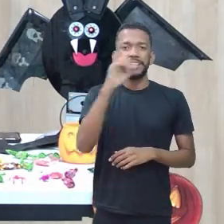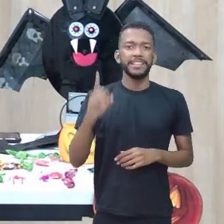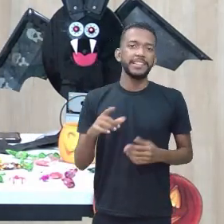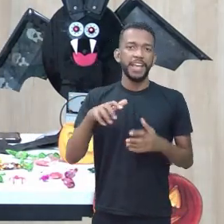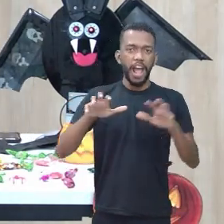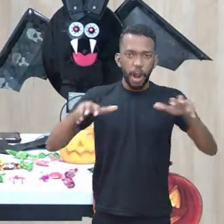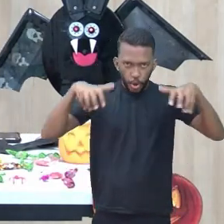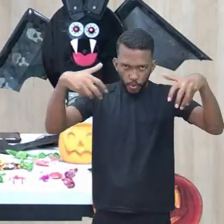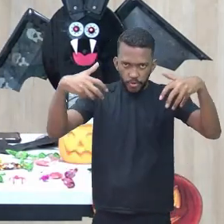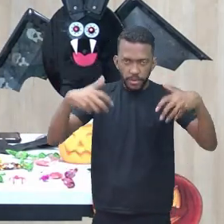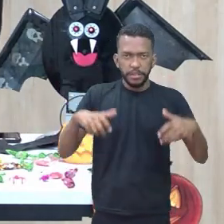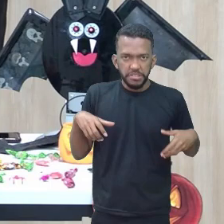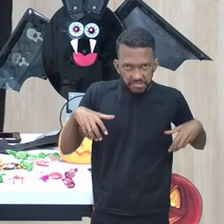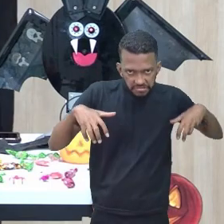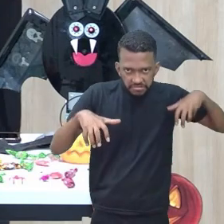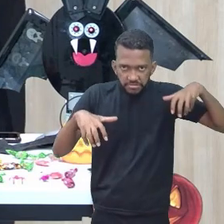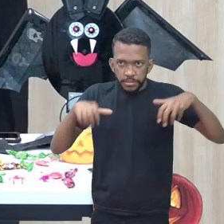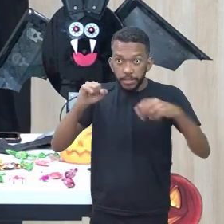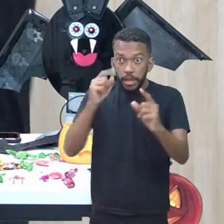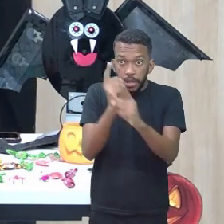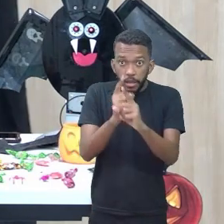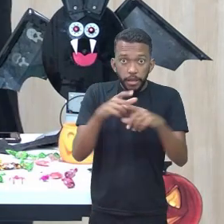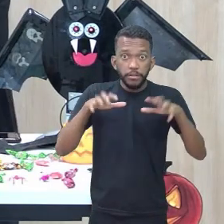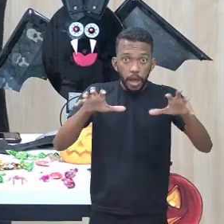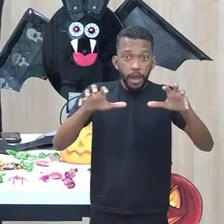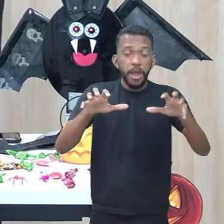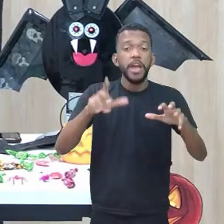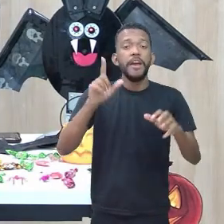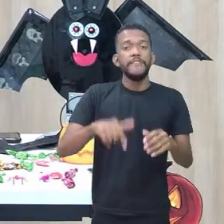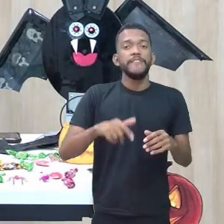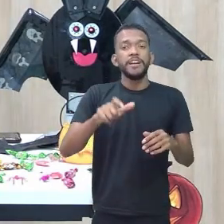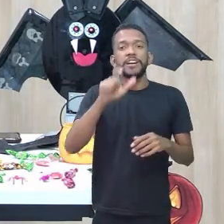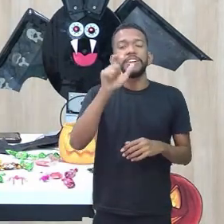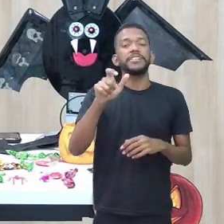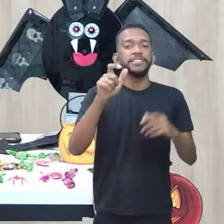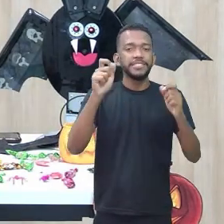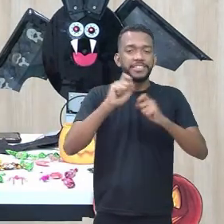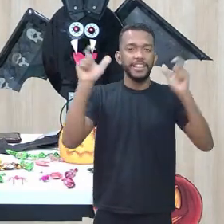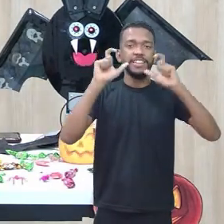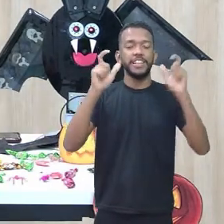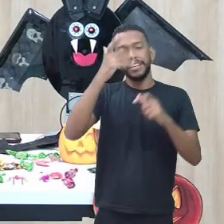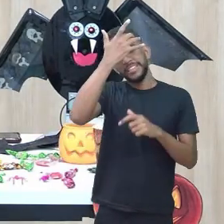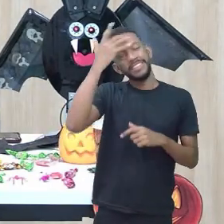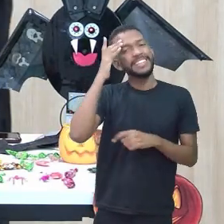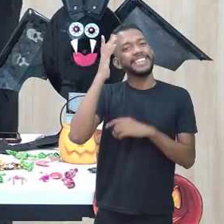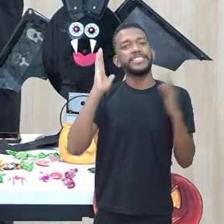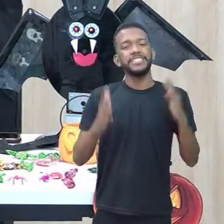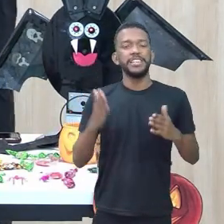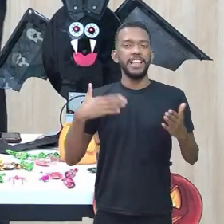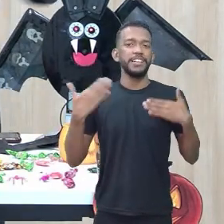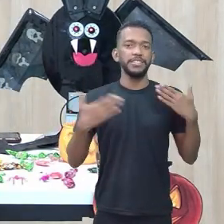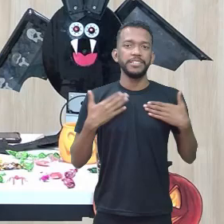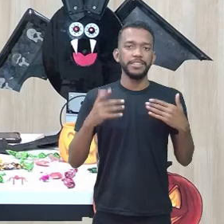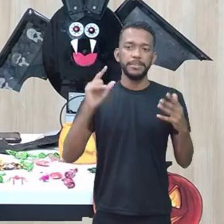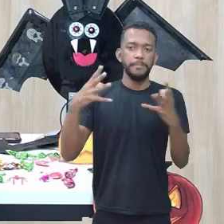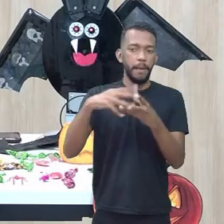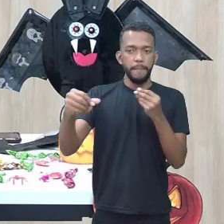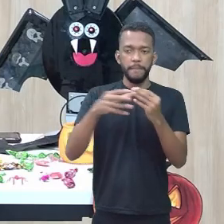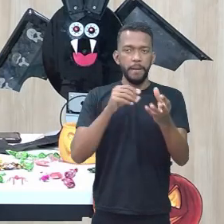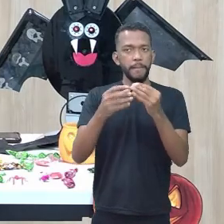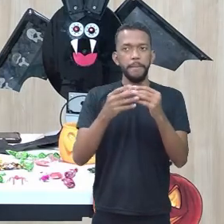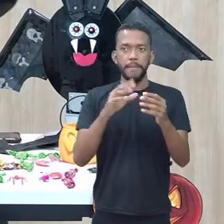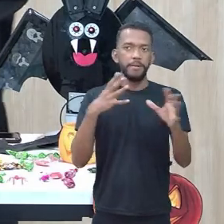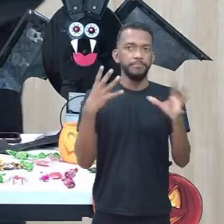Halloween, e por acaso se ela encontrar um espírito, ela demais, dá uma gritada ali, que aí o espírito também se assusta, e um assustado pelo outro, ninguém pega ninguém, e